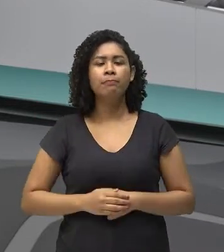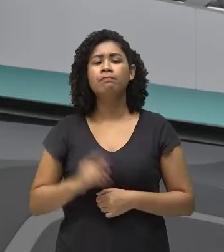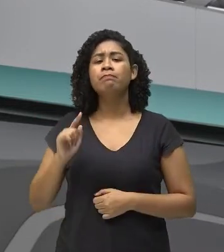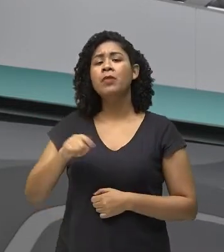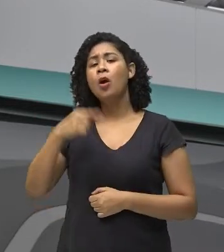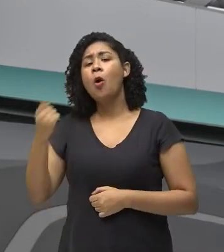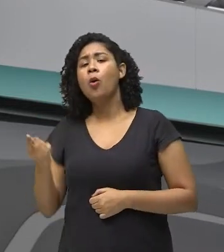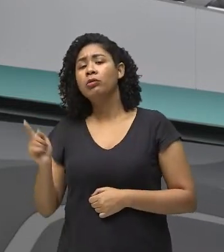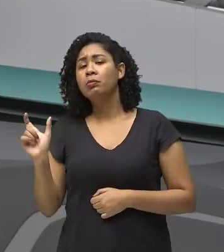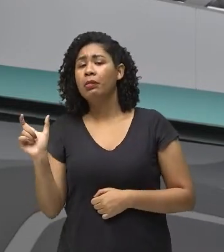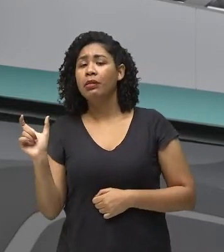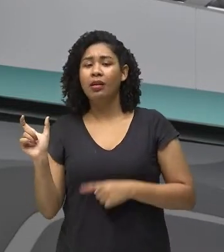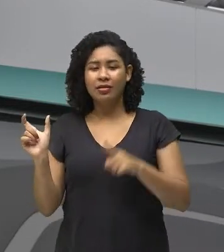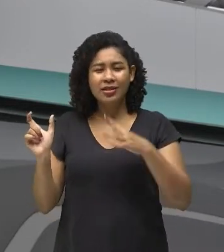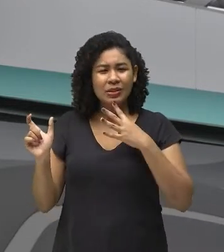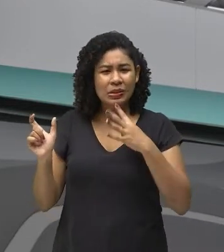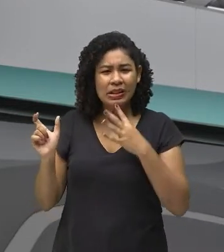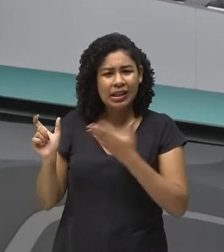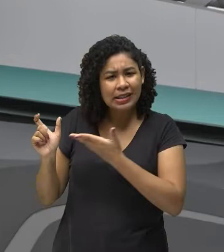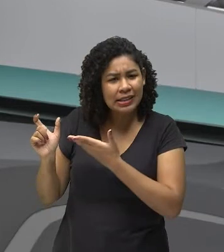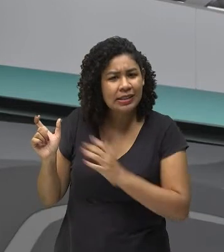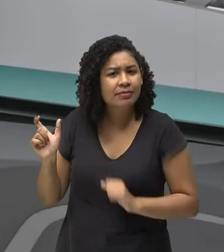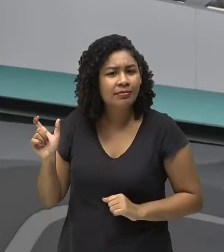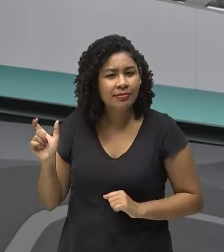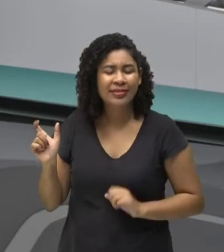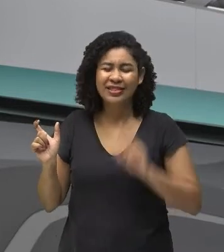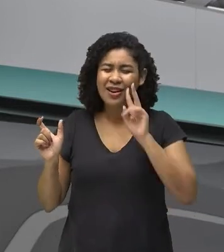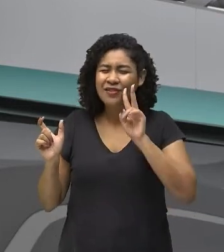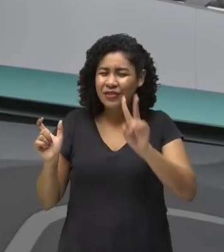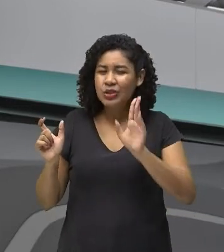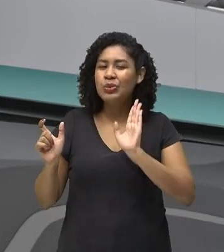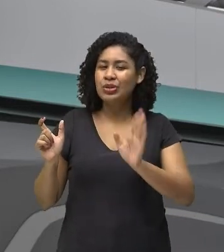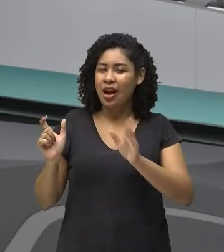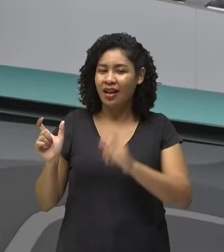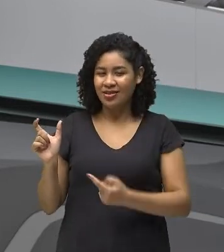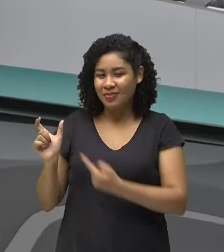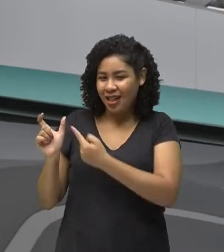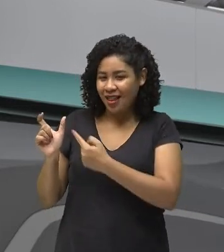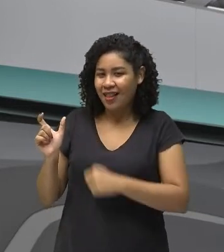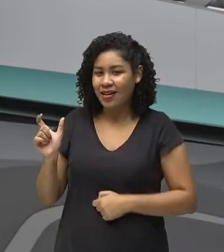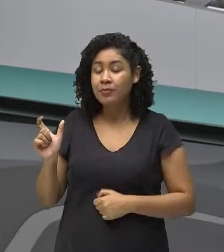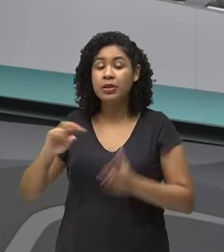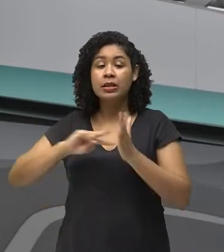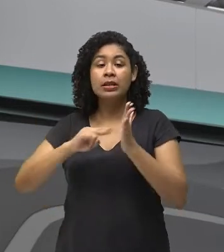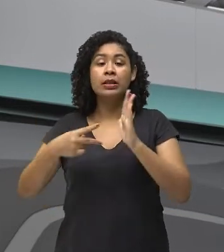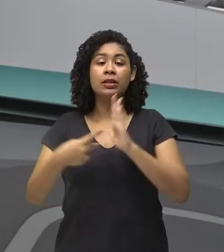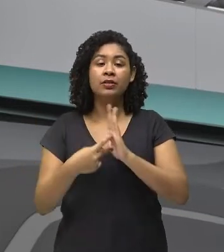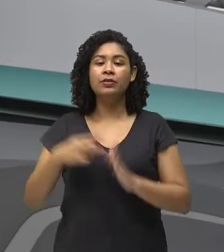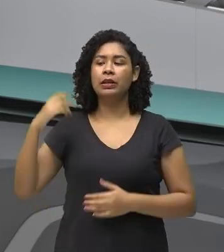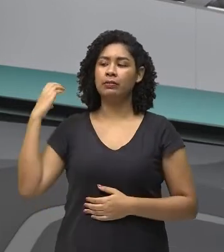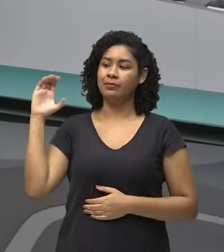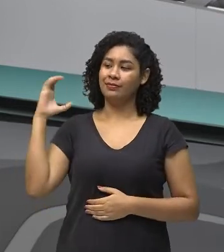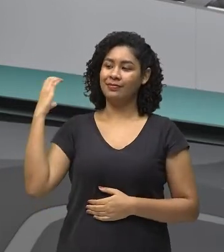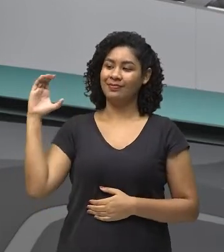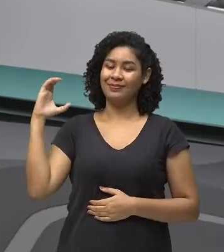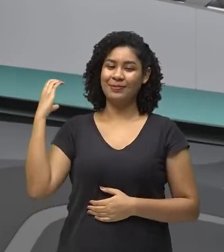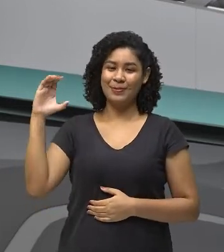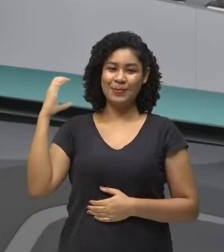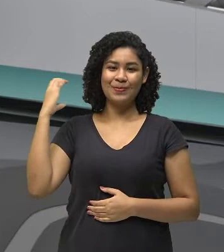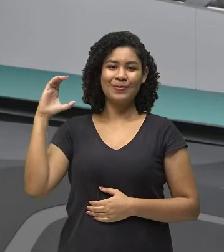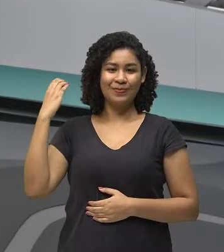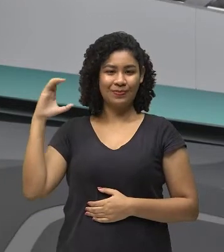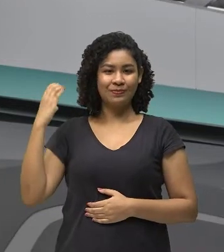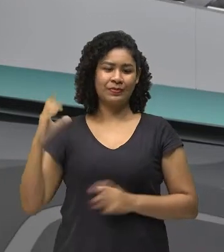science. Com certeza você já deve ter visto essa palavra por aí também, não é? Significa ciência, ciência da computação, ciência